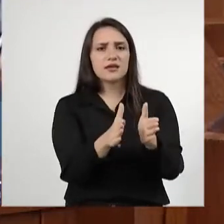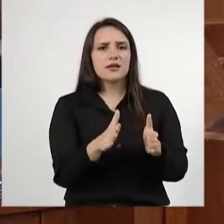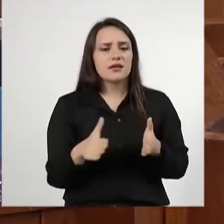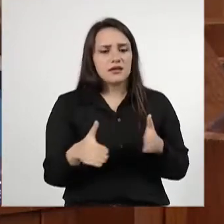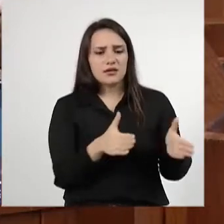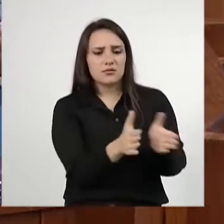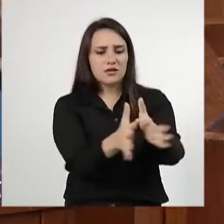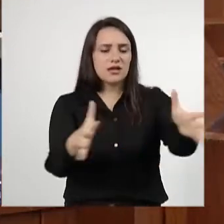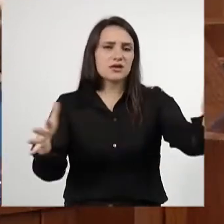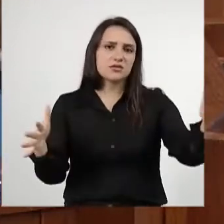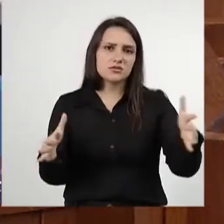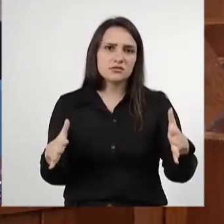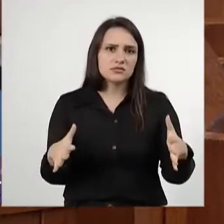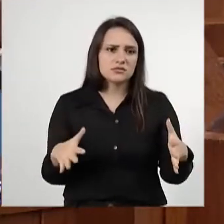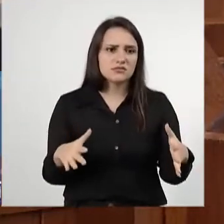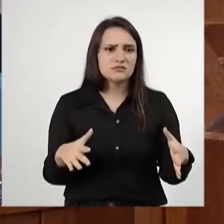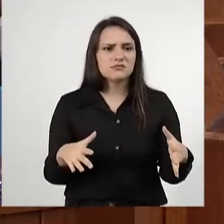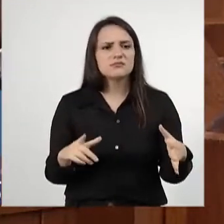invadida, título de